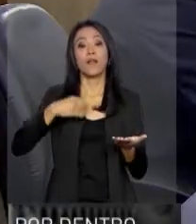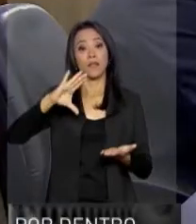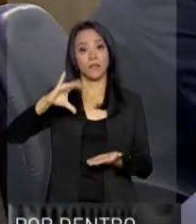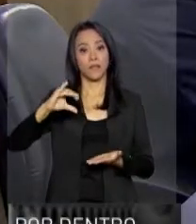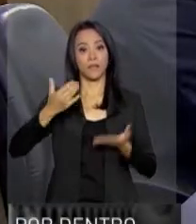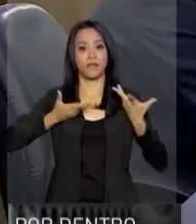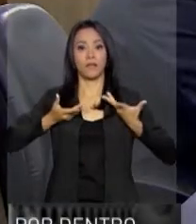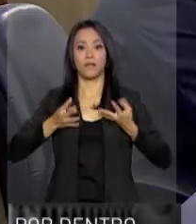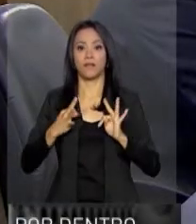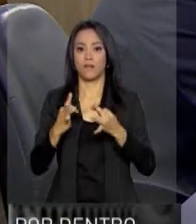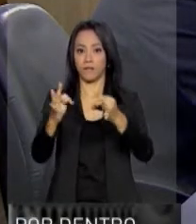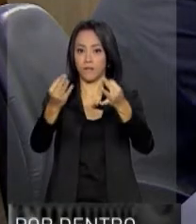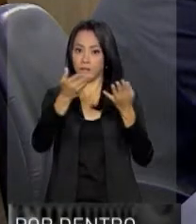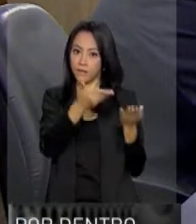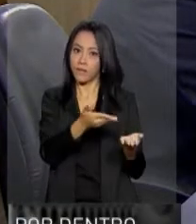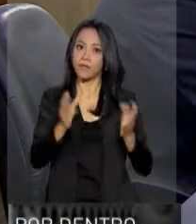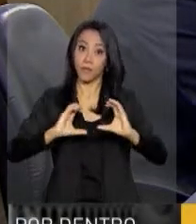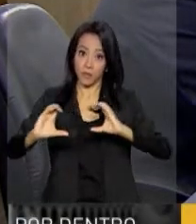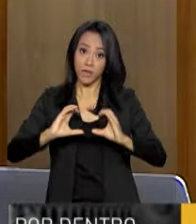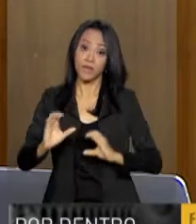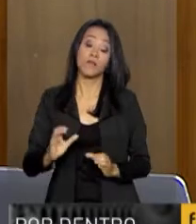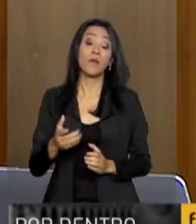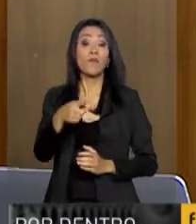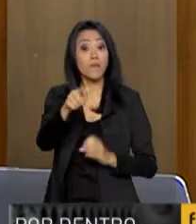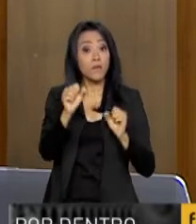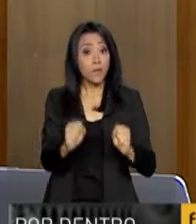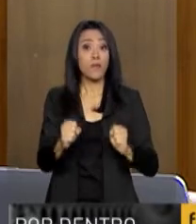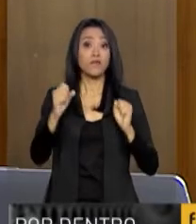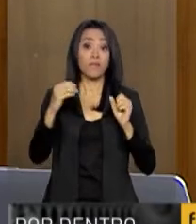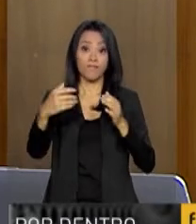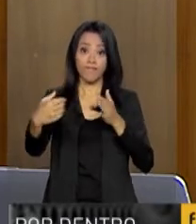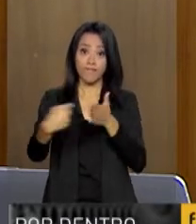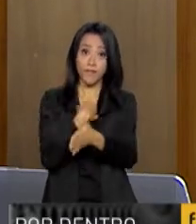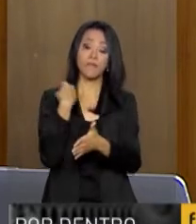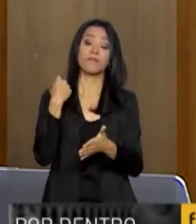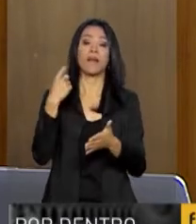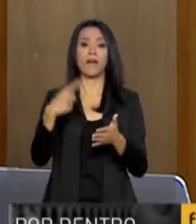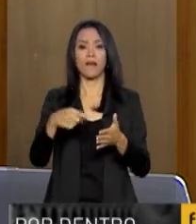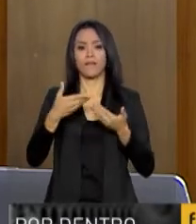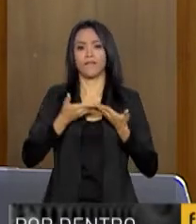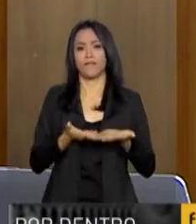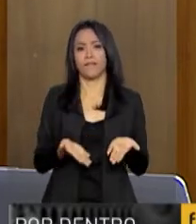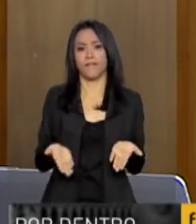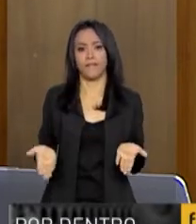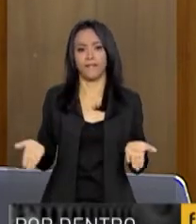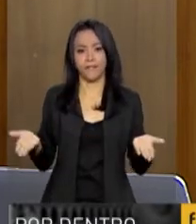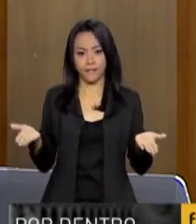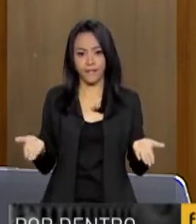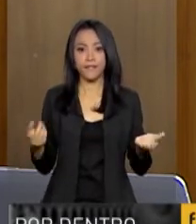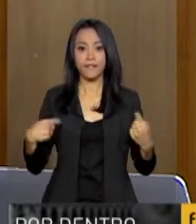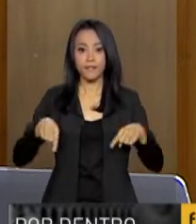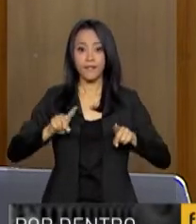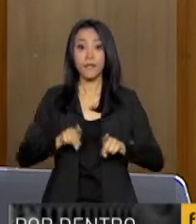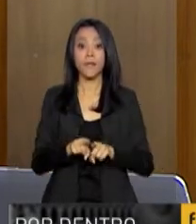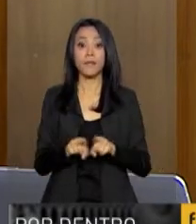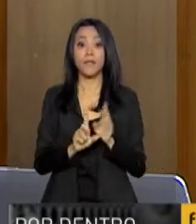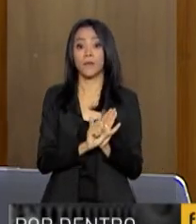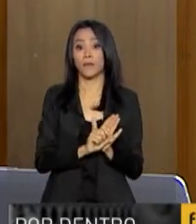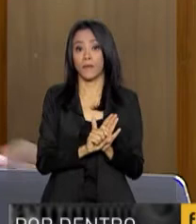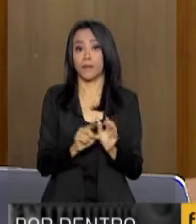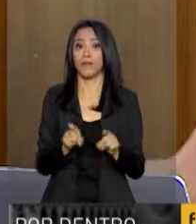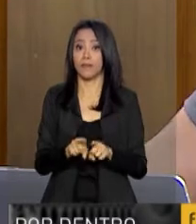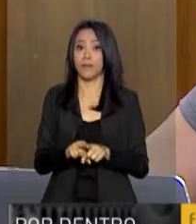inovações e comunicações participar com a gente envie sua pergunta pelo facebook.com barra palácio do planalto ainda pelo twitter no arroba